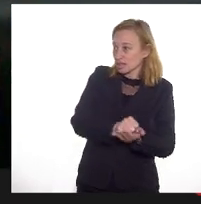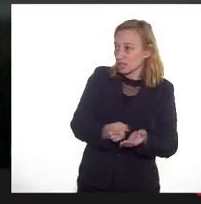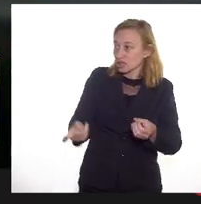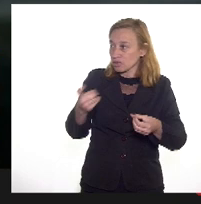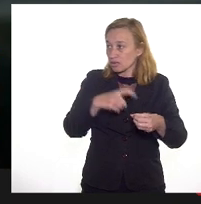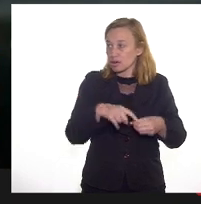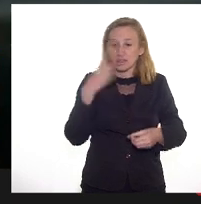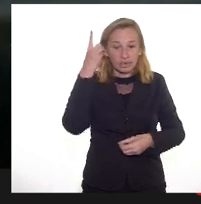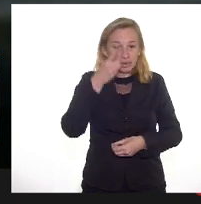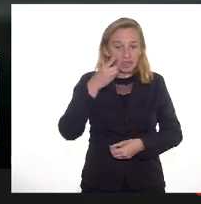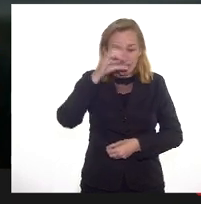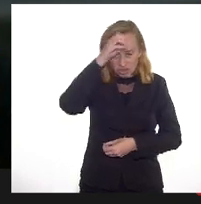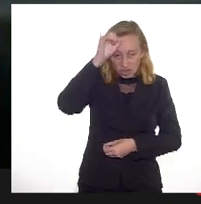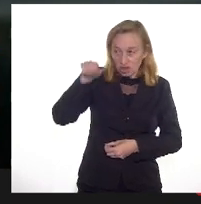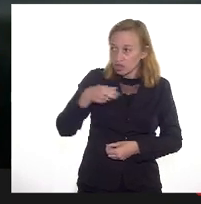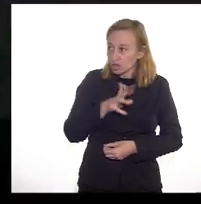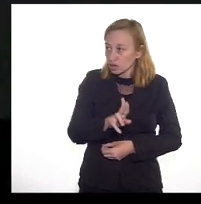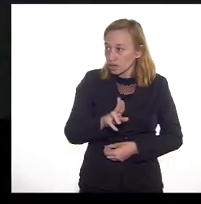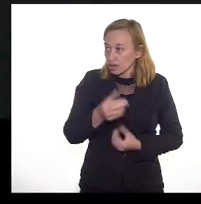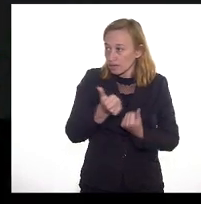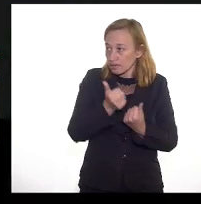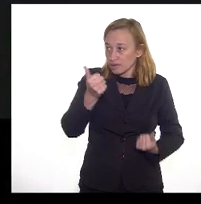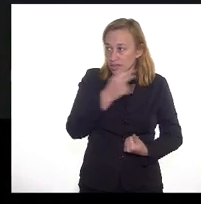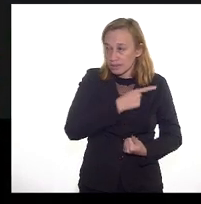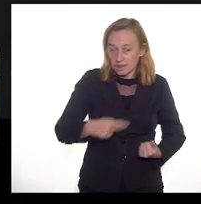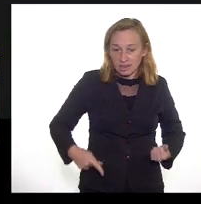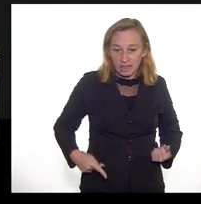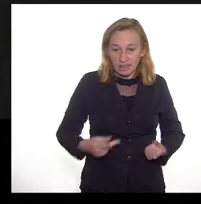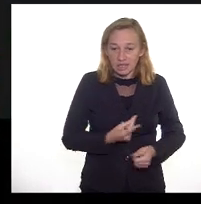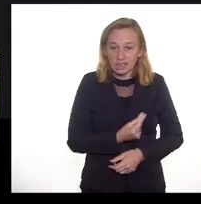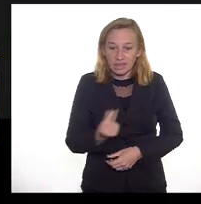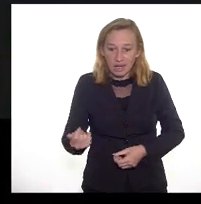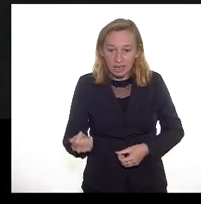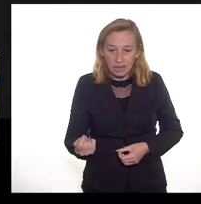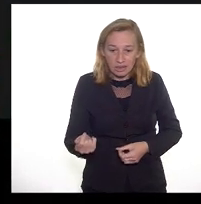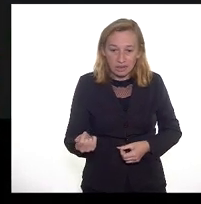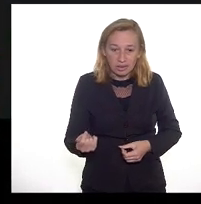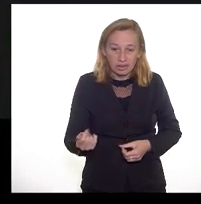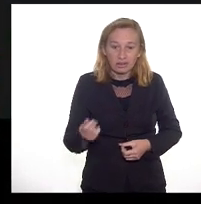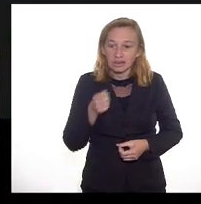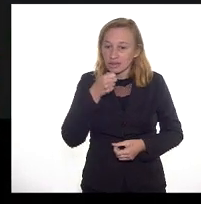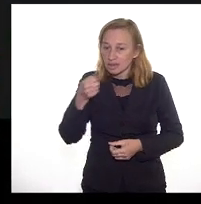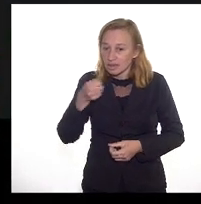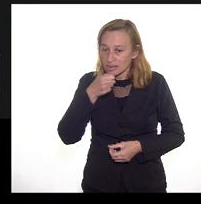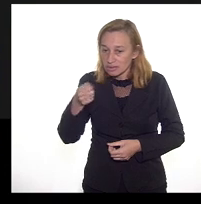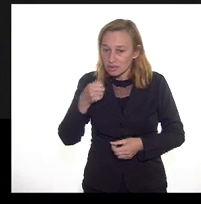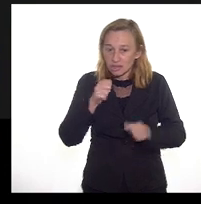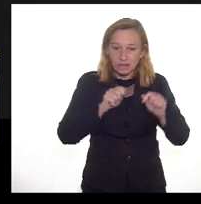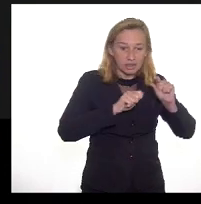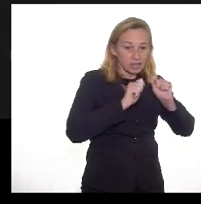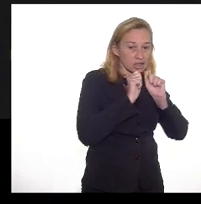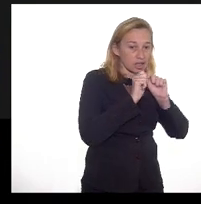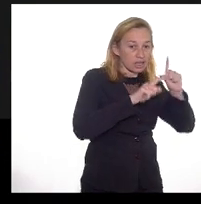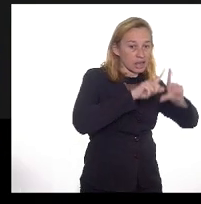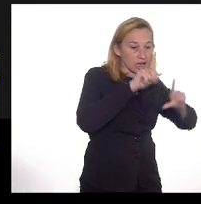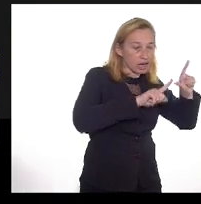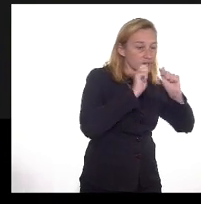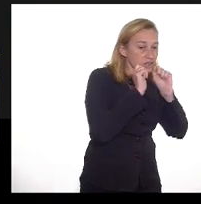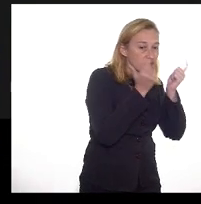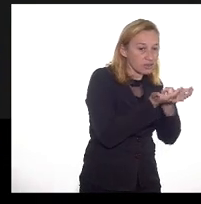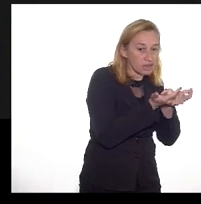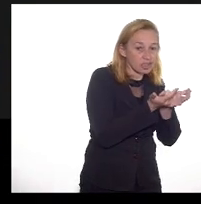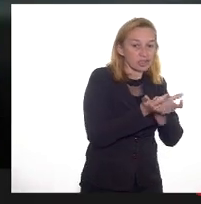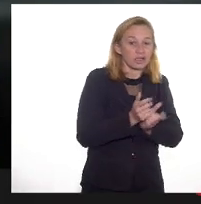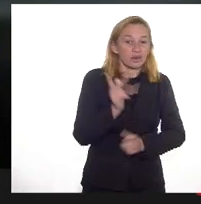volta a deputada Tia Ju, nossa vice-presidente, que se ausentou momentaneamente para dar uma entrevista na TV Alerge. Então, professora